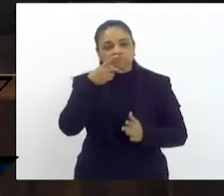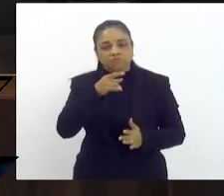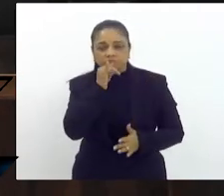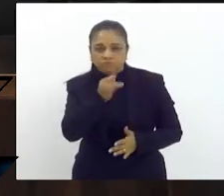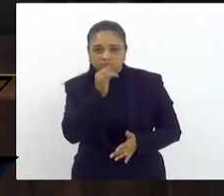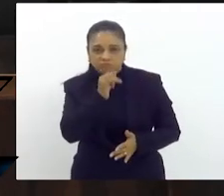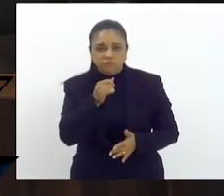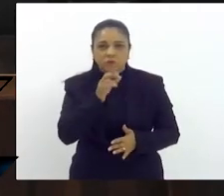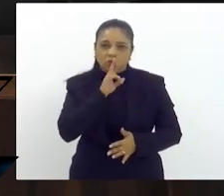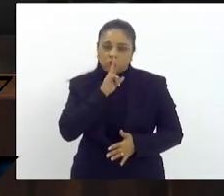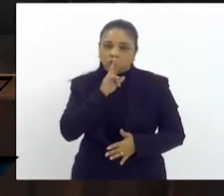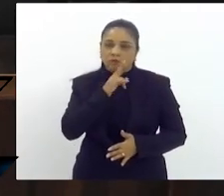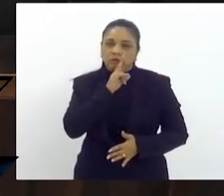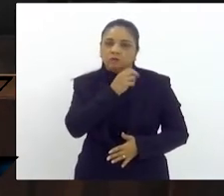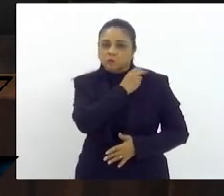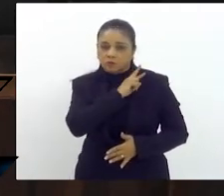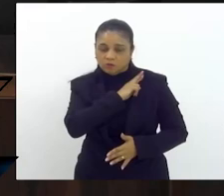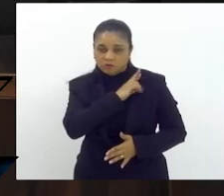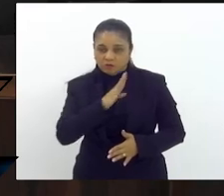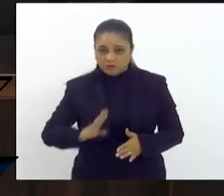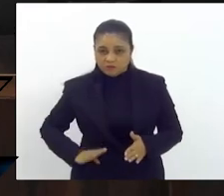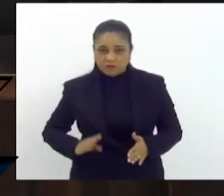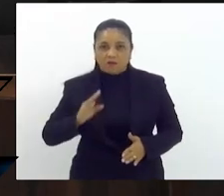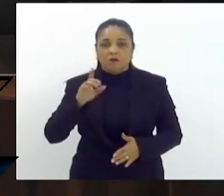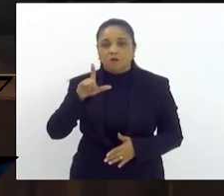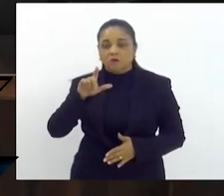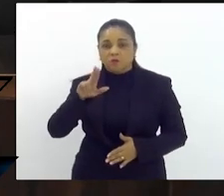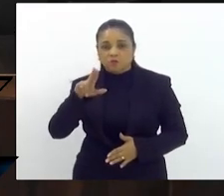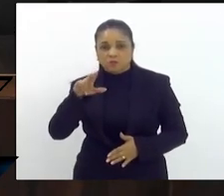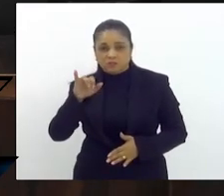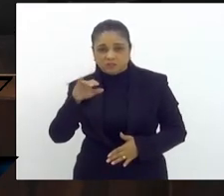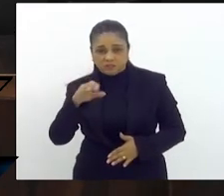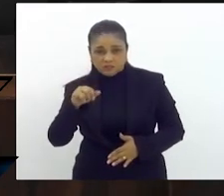Rodrigo Bacelar Lucinha e Carlos Macedo